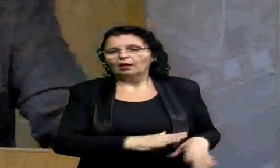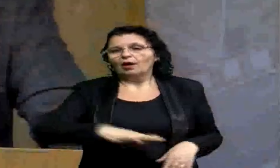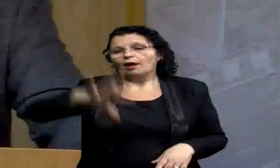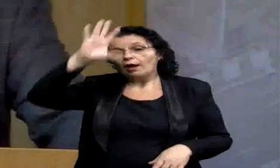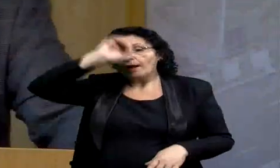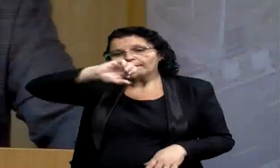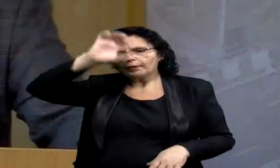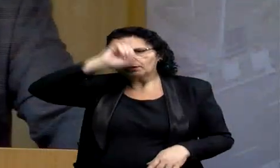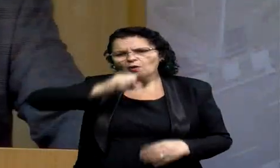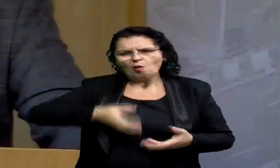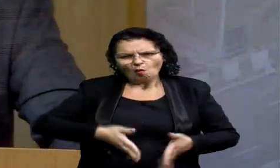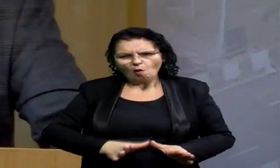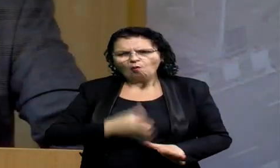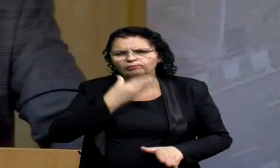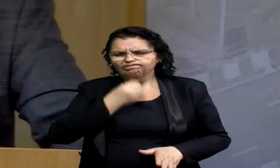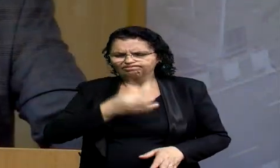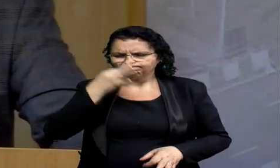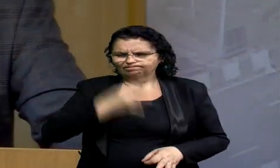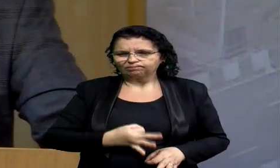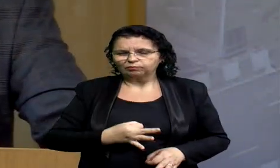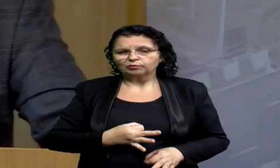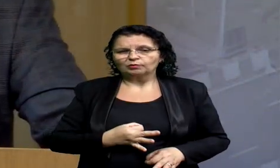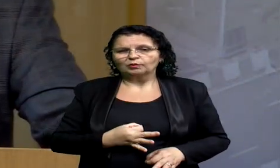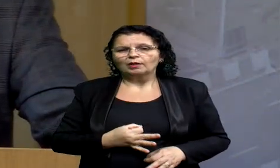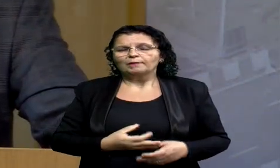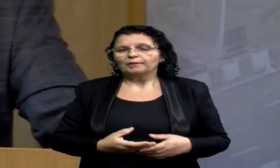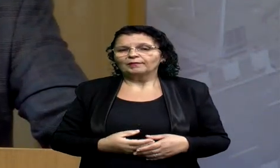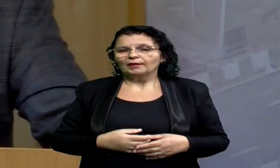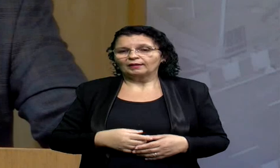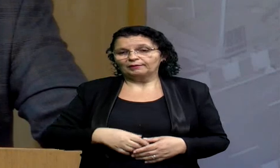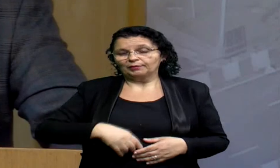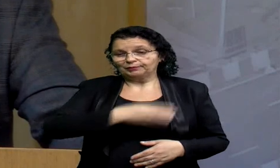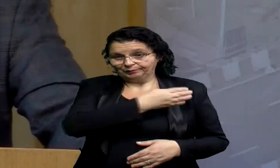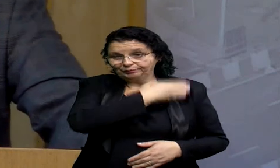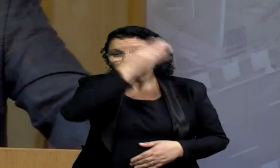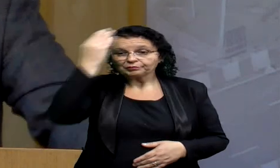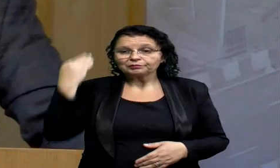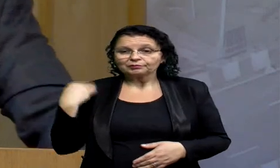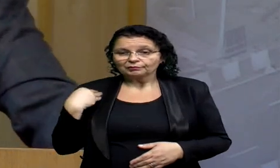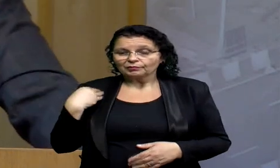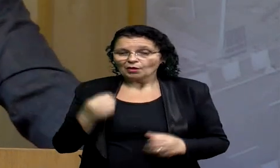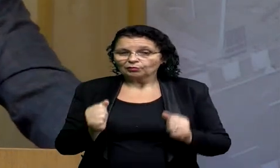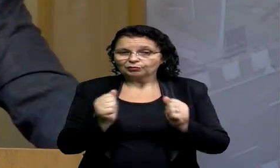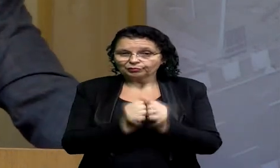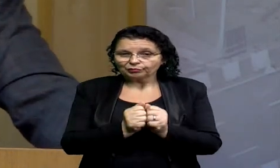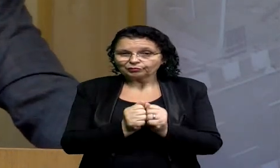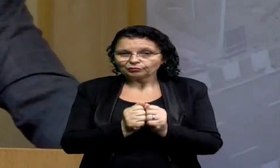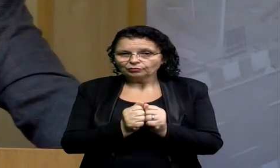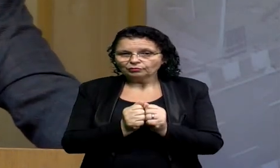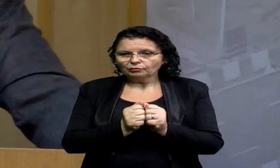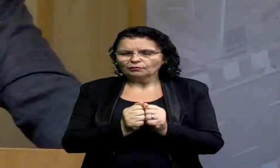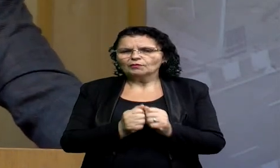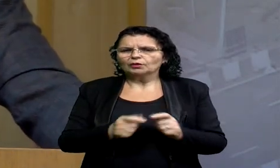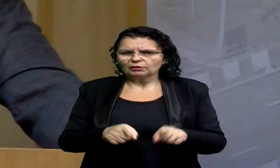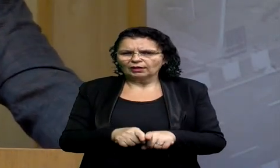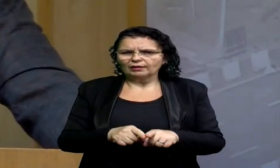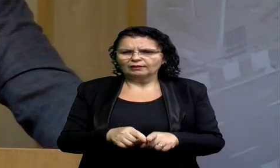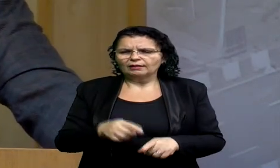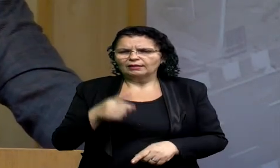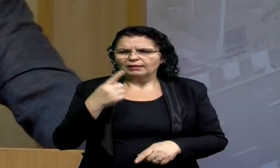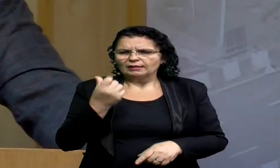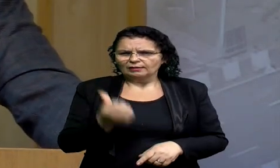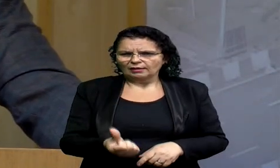que o homem tem que nascer e ser cidadão é assim que eu aprendi por isso que no Santa Maria hoje junto com o falecido guç Pit criamos